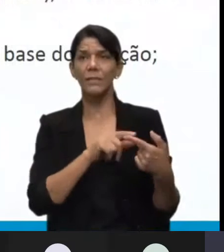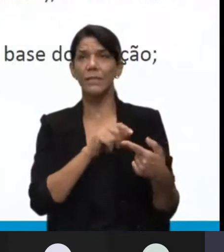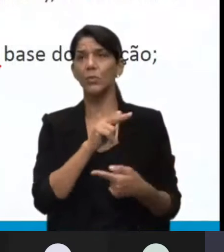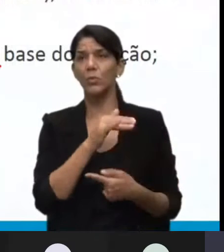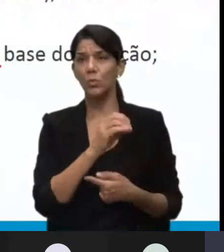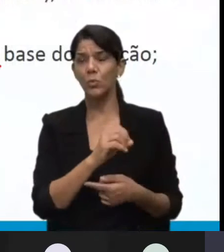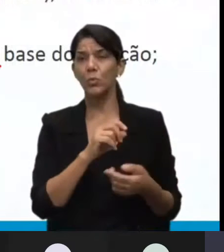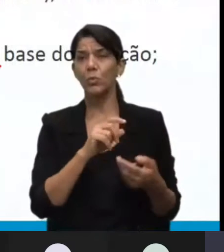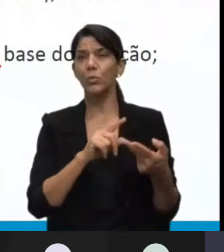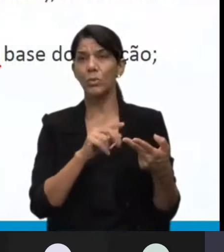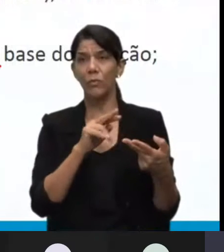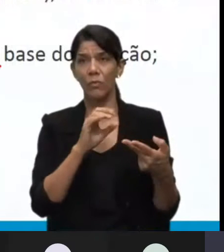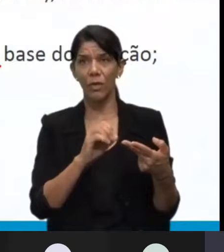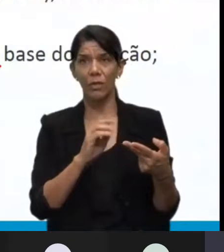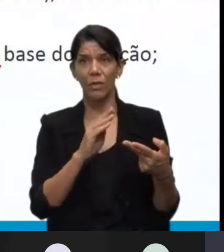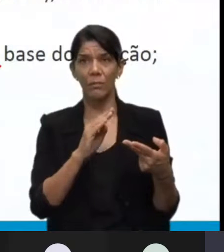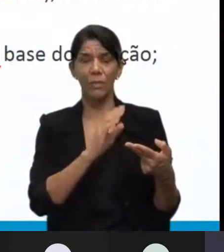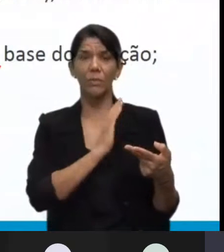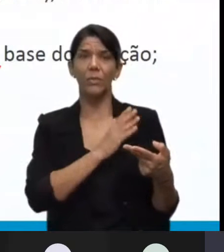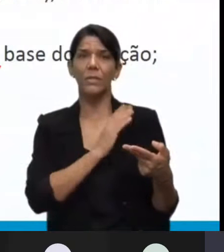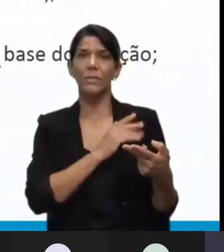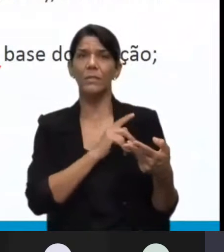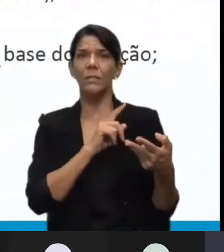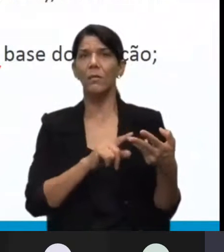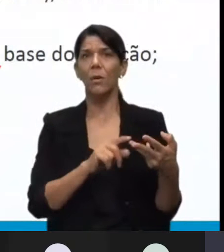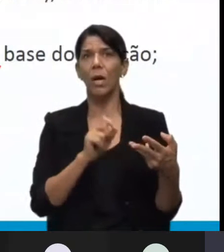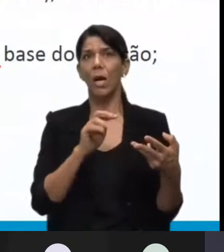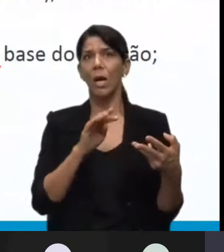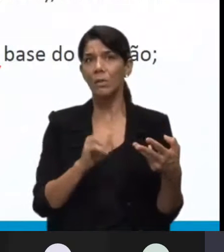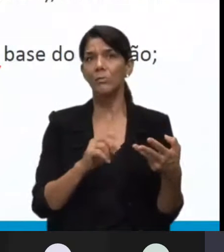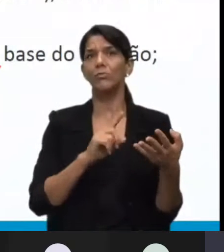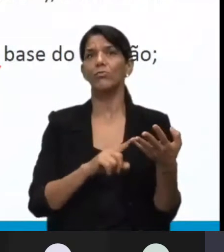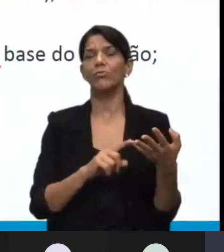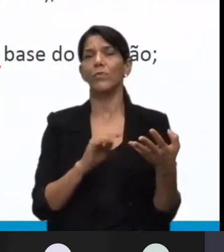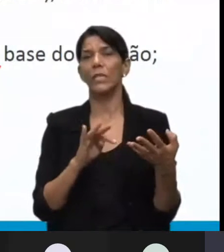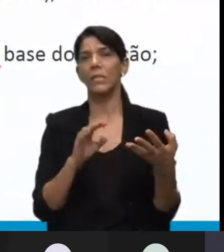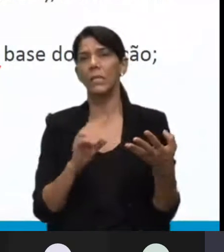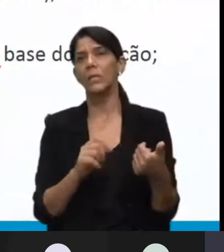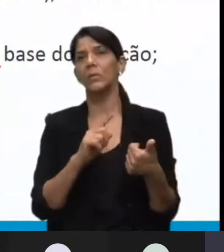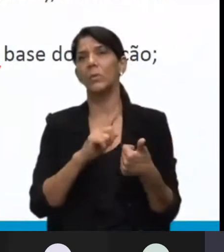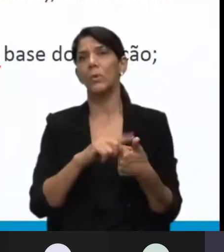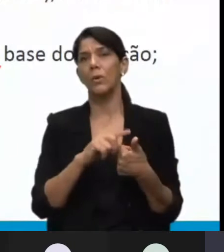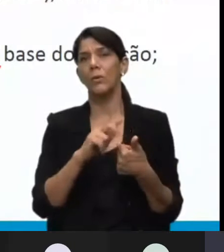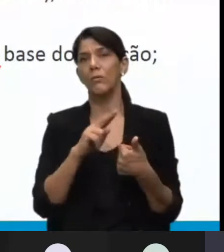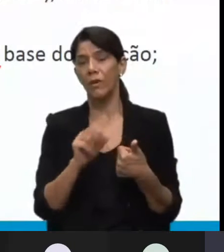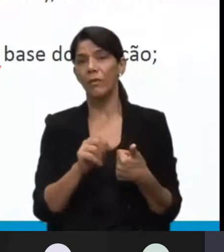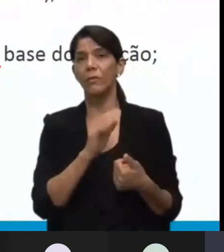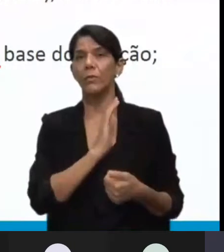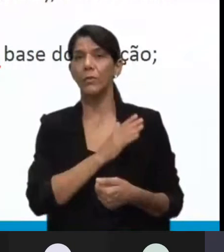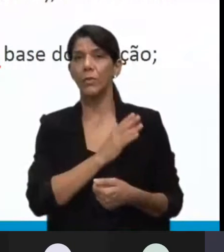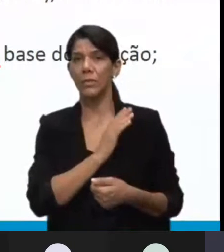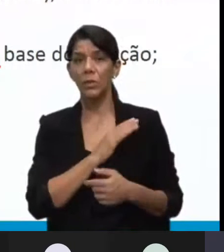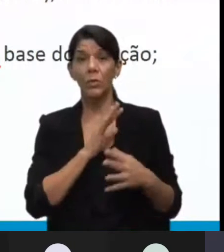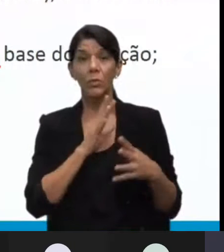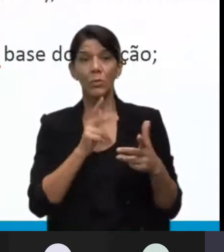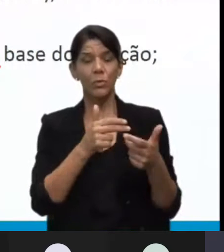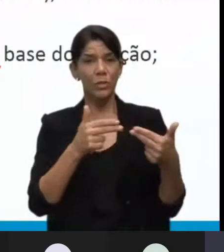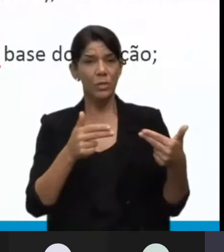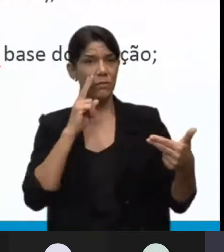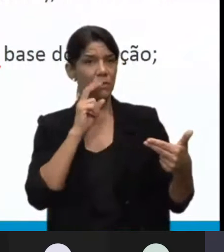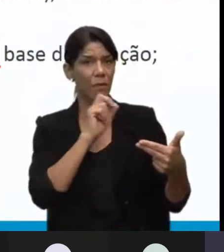sulcos cardíacos, os vasos da base do coração, átrio, ventrículo, as válvulas cardíacas, né?